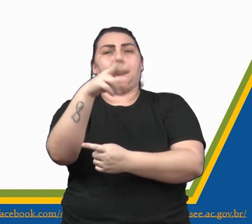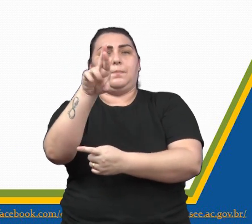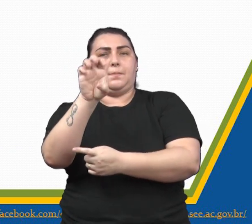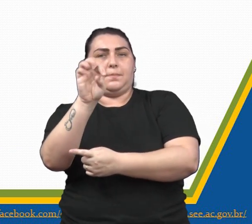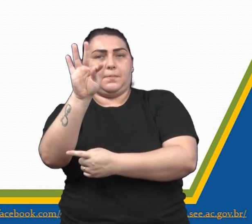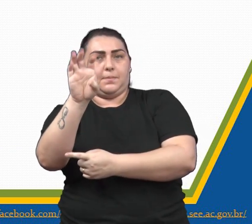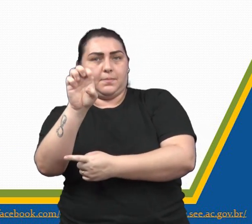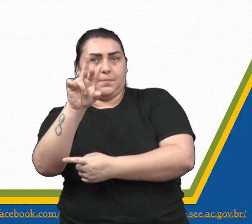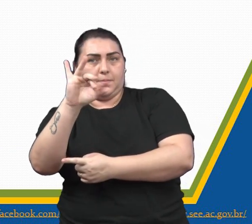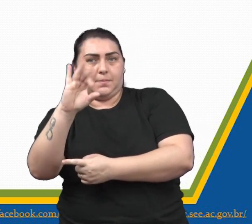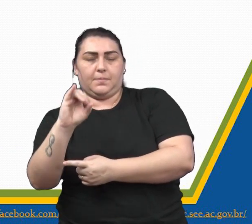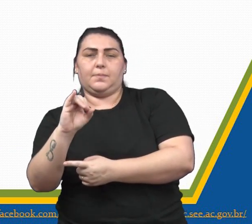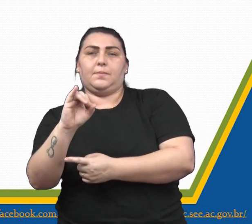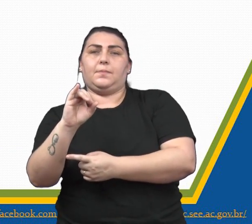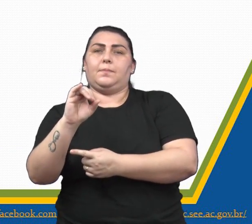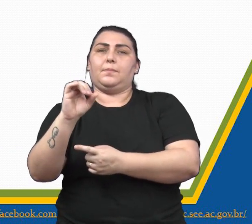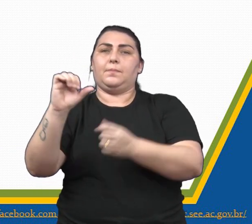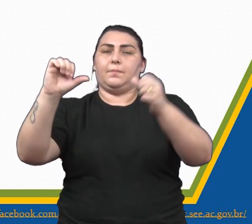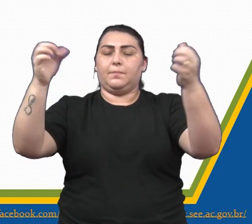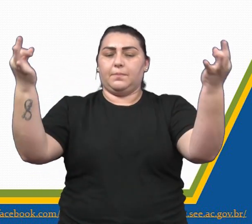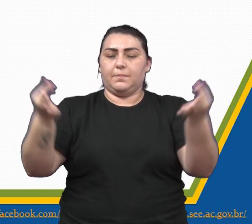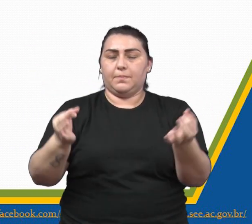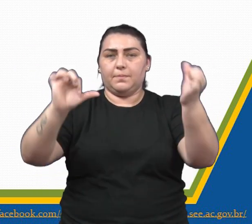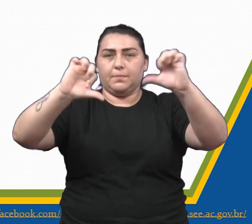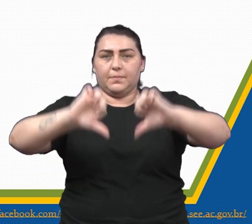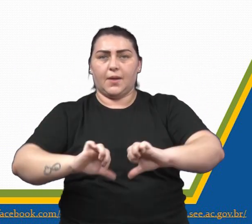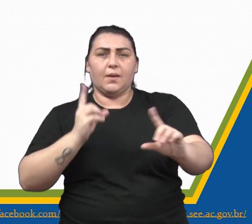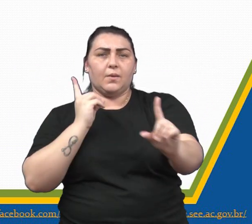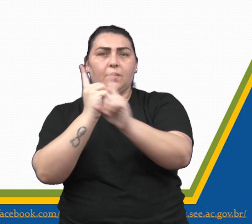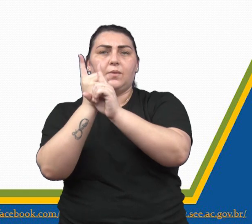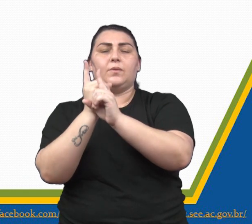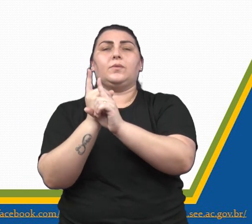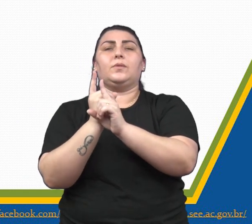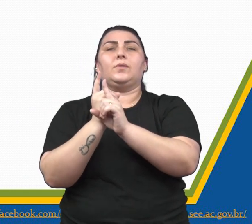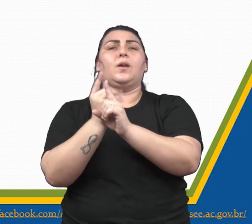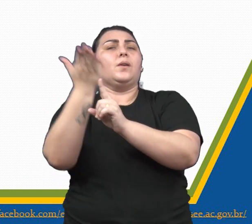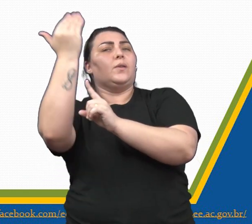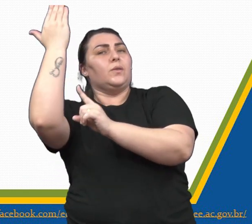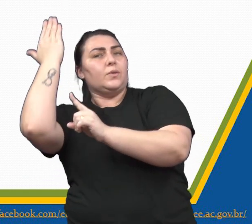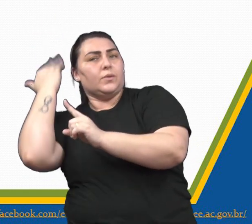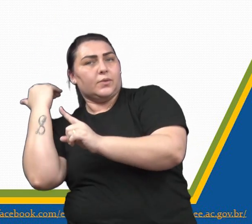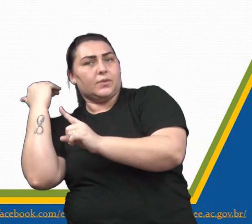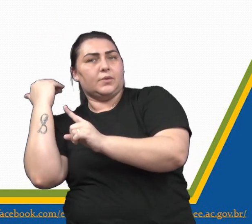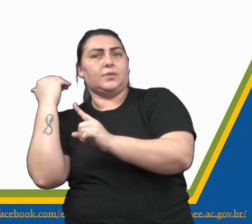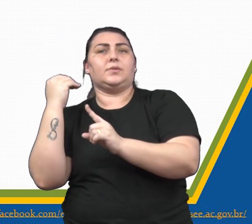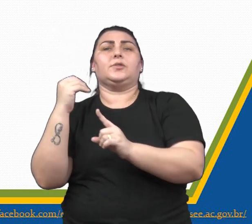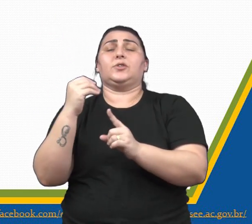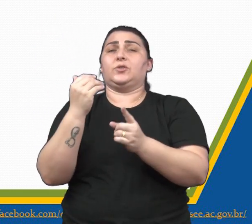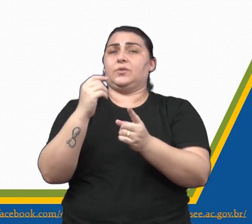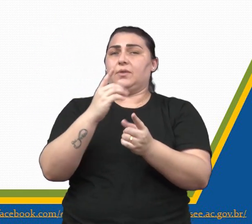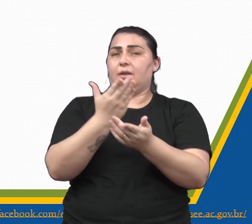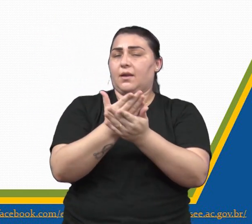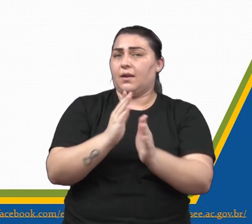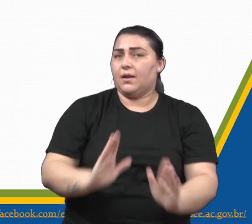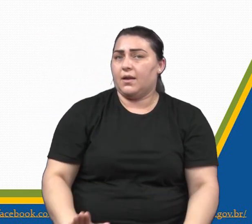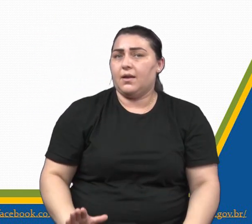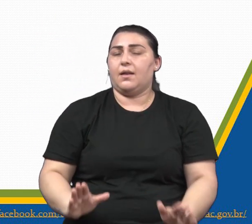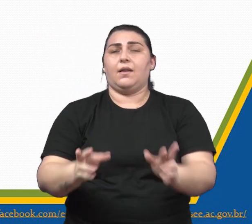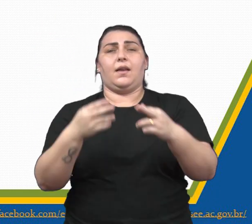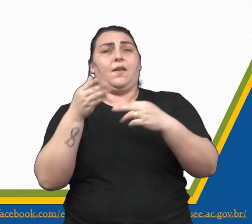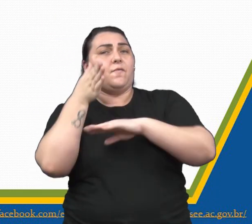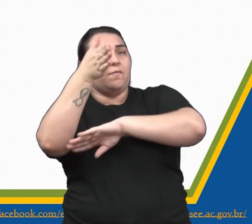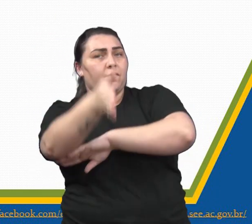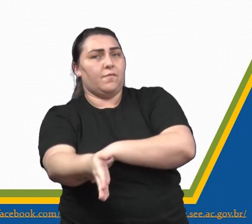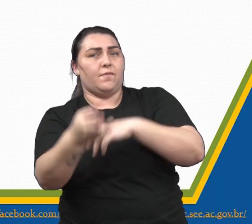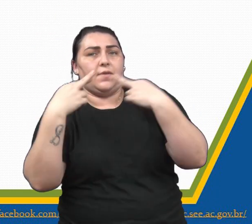imperfeito. No último parágrafo, encontramos as ações no passado. Havia acabado, fui